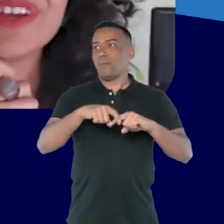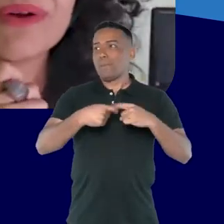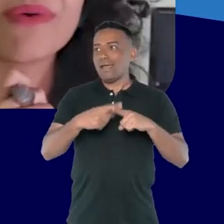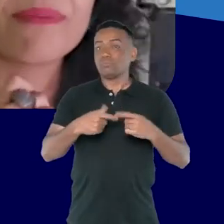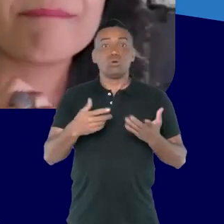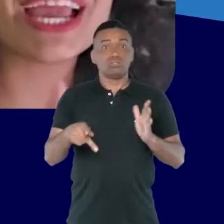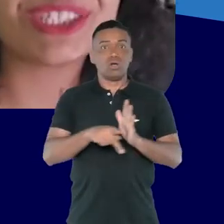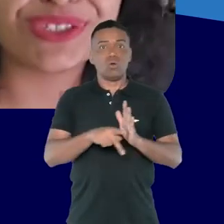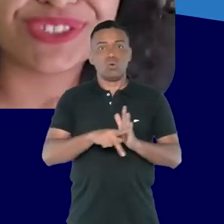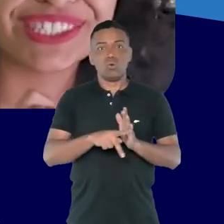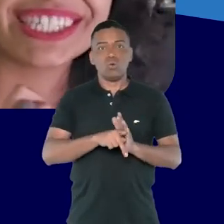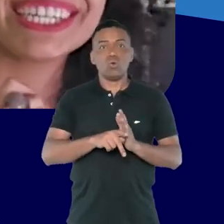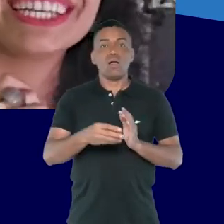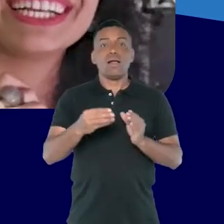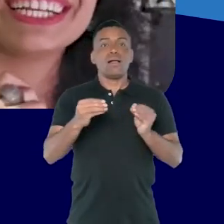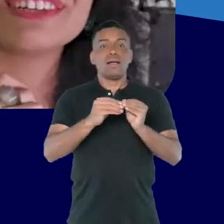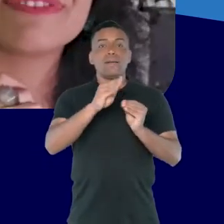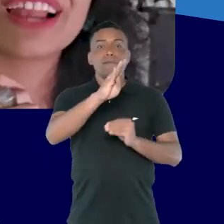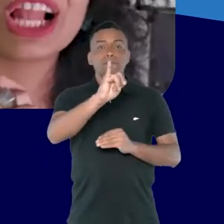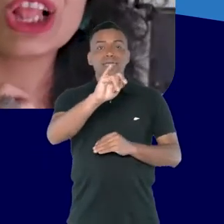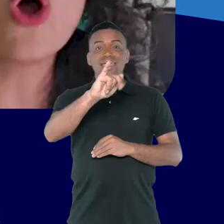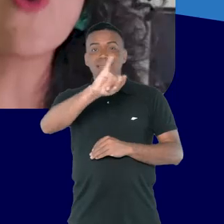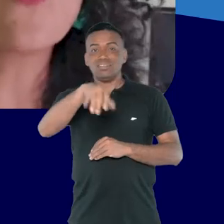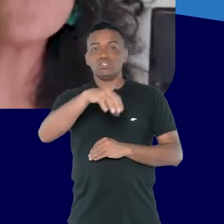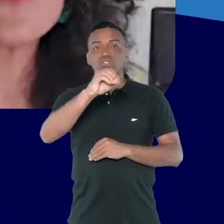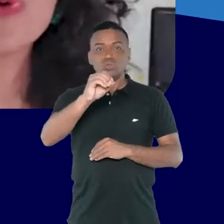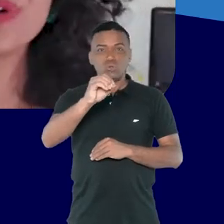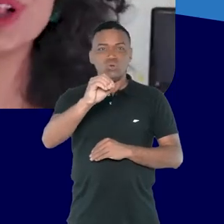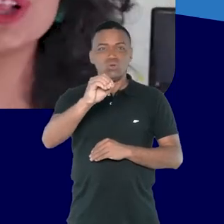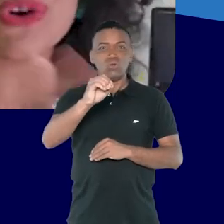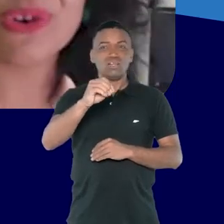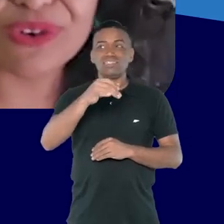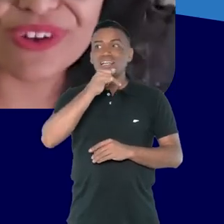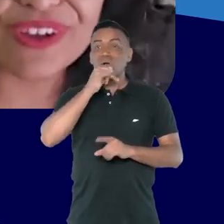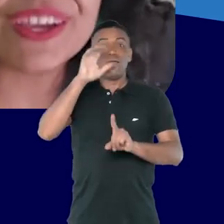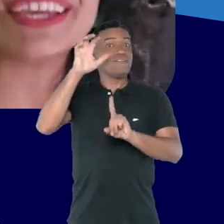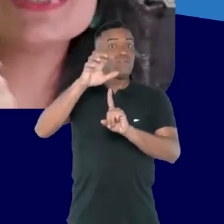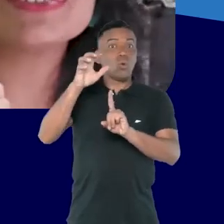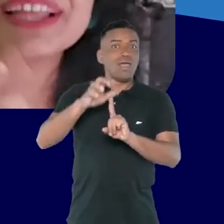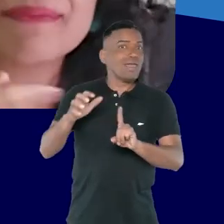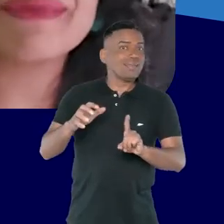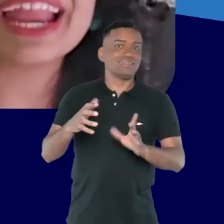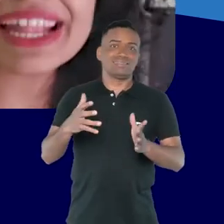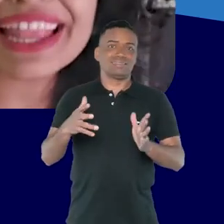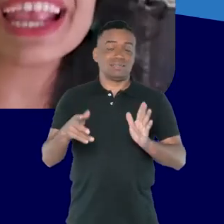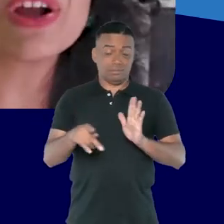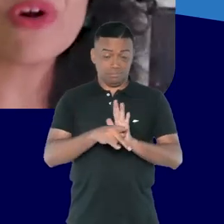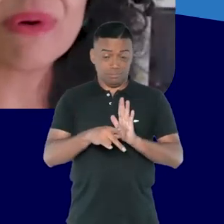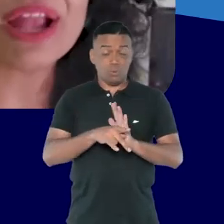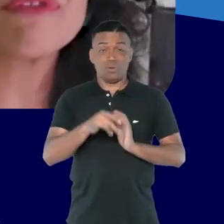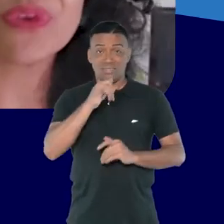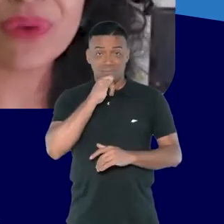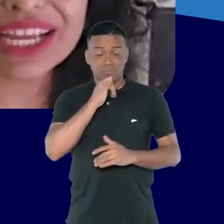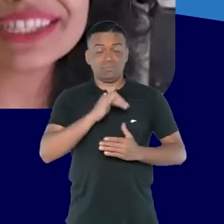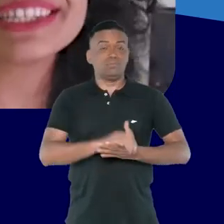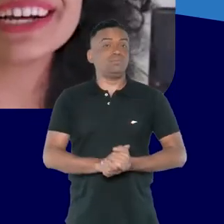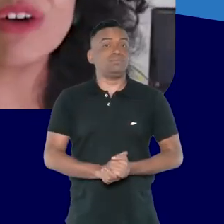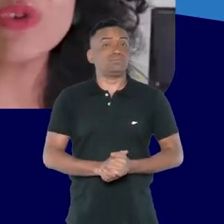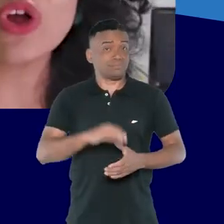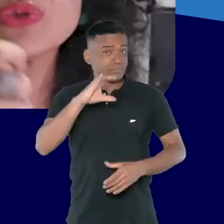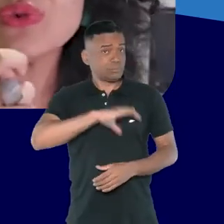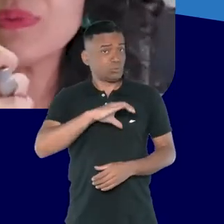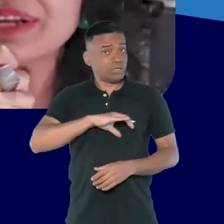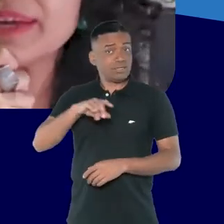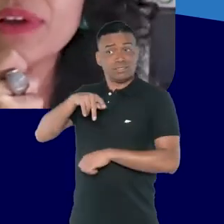beijo, a gente fala beijo, a gente fala louco. Isso também tem uma